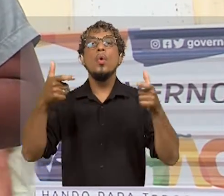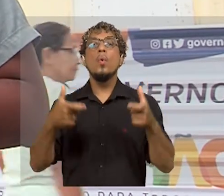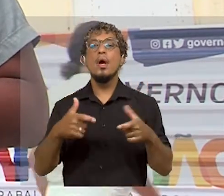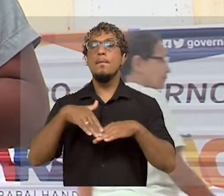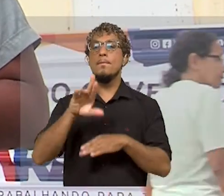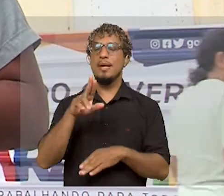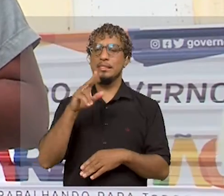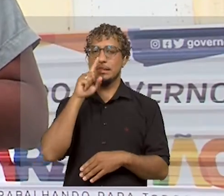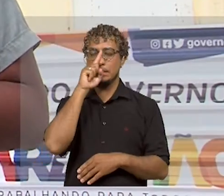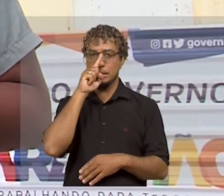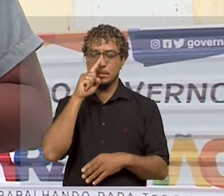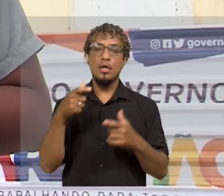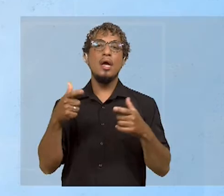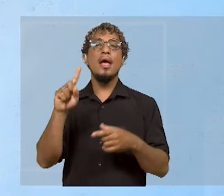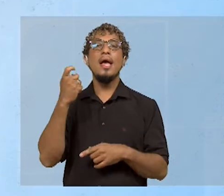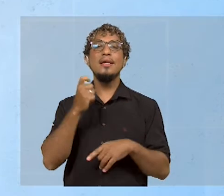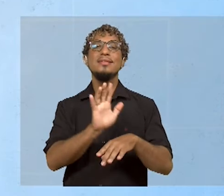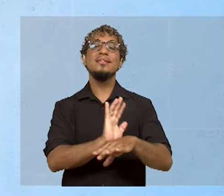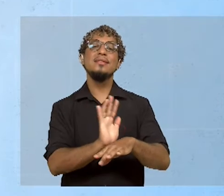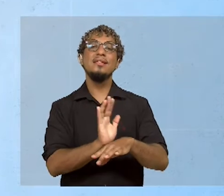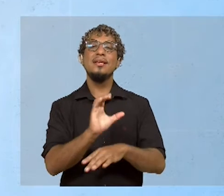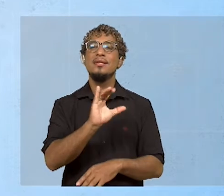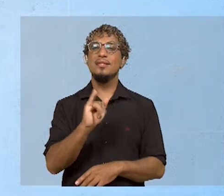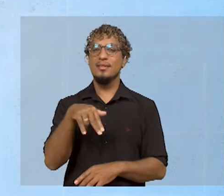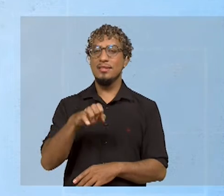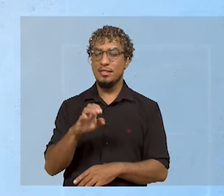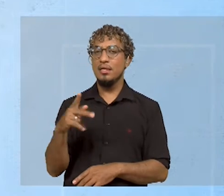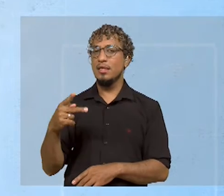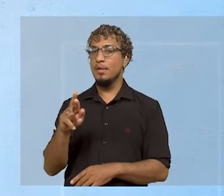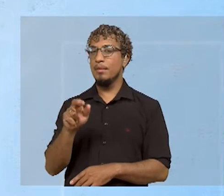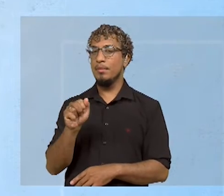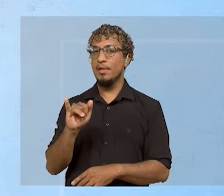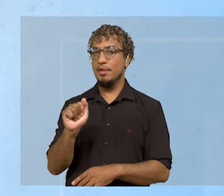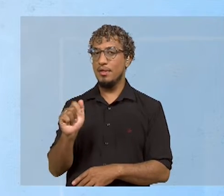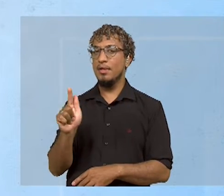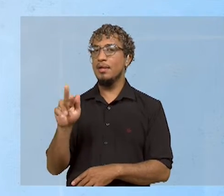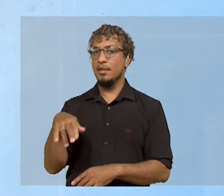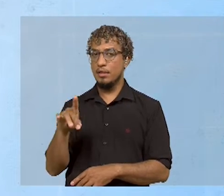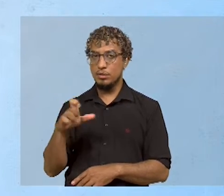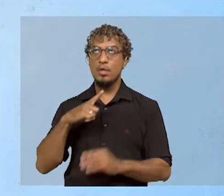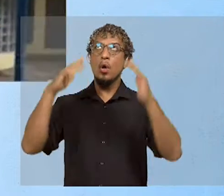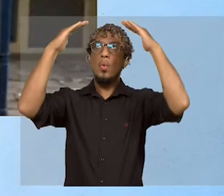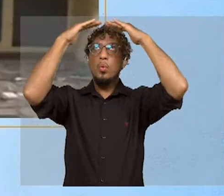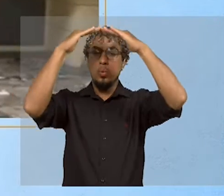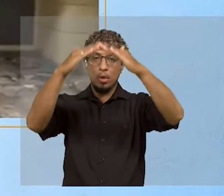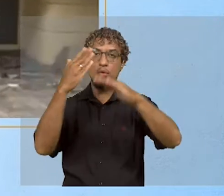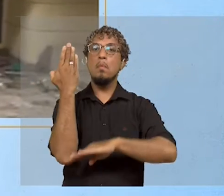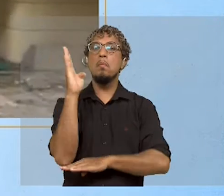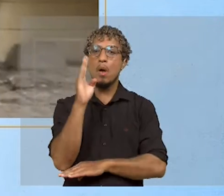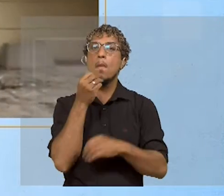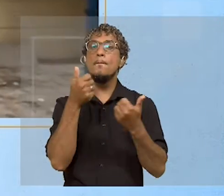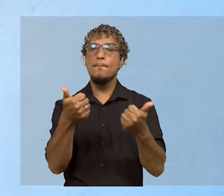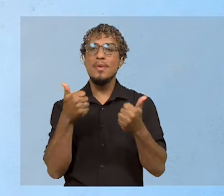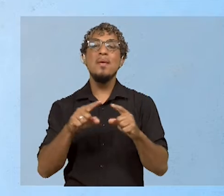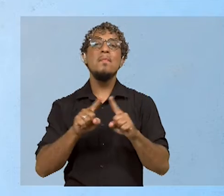funcionava o Cine Praia Grande isso porque apesar do teto ser de madeira e estar em bom estado de ação ele não é